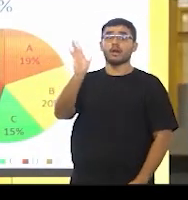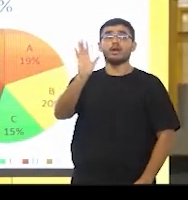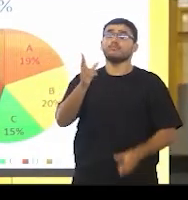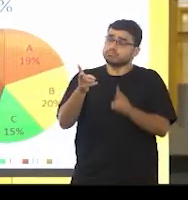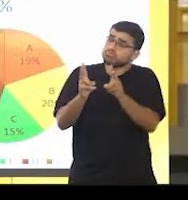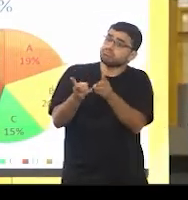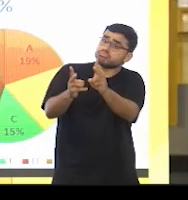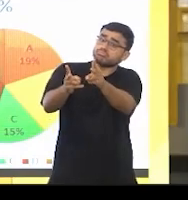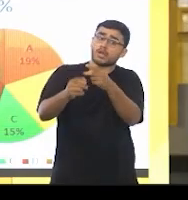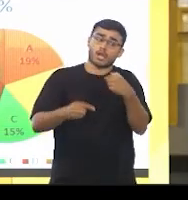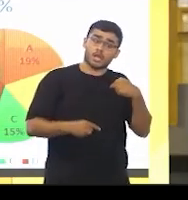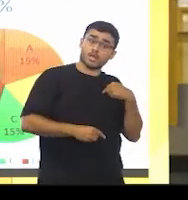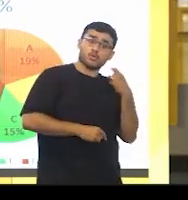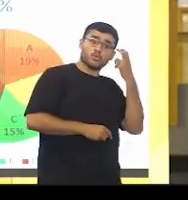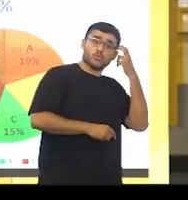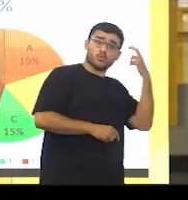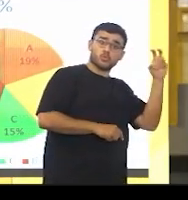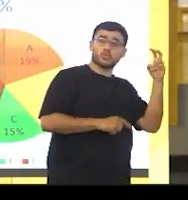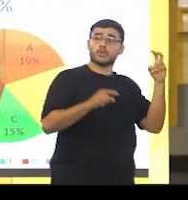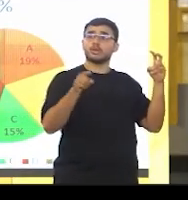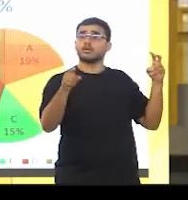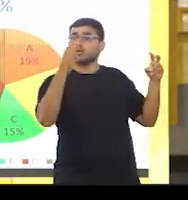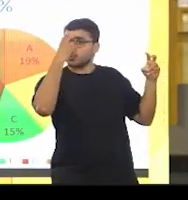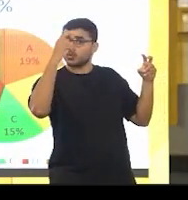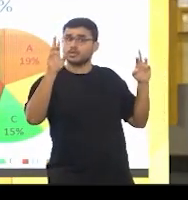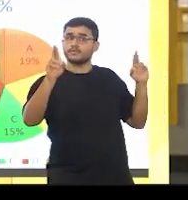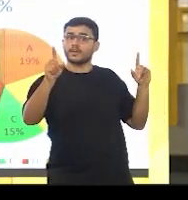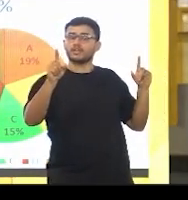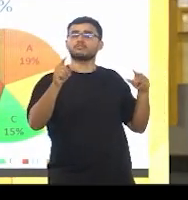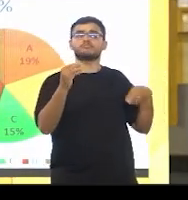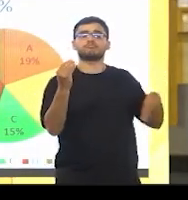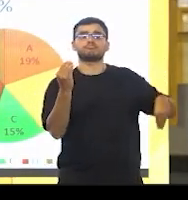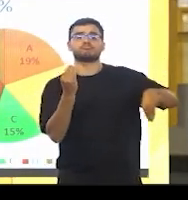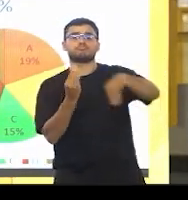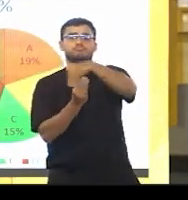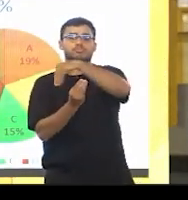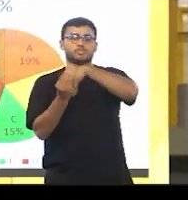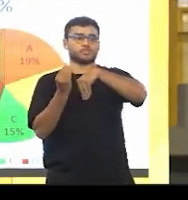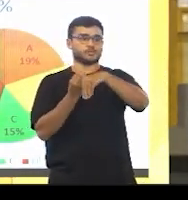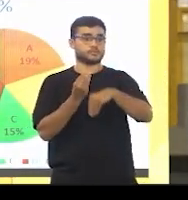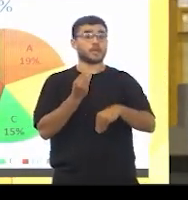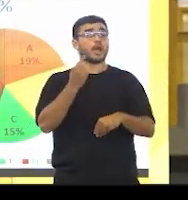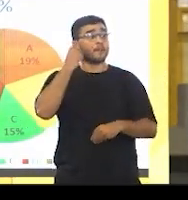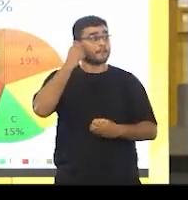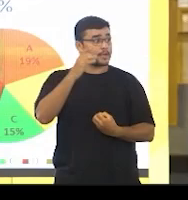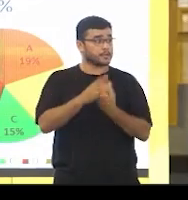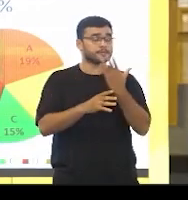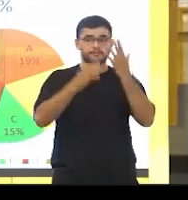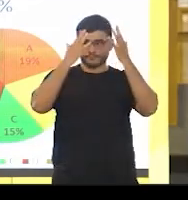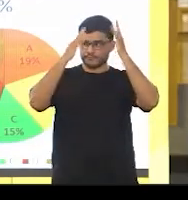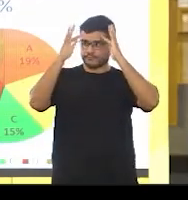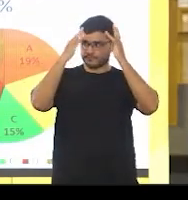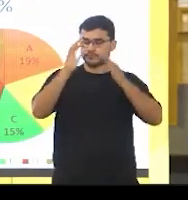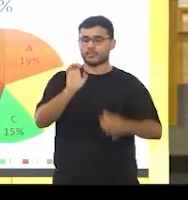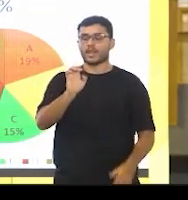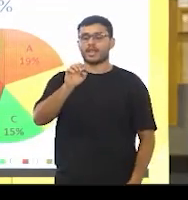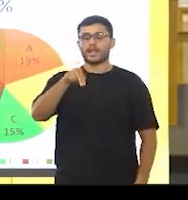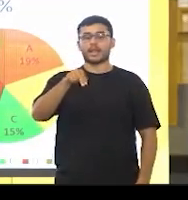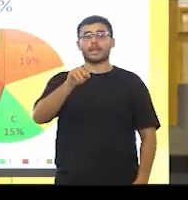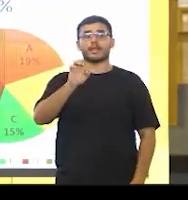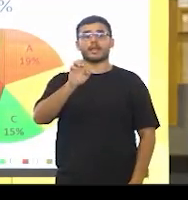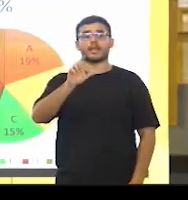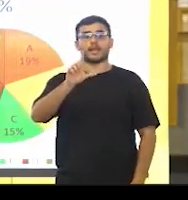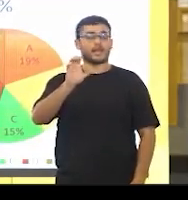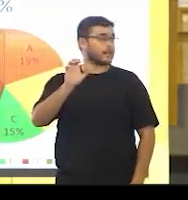mistura étnica. A partir daí, pessoal, ó, a partir daí vão surgir escolas helênicas. E uma dessas